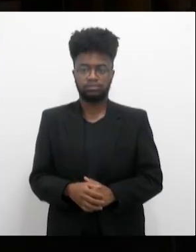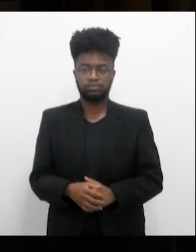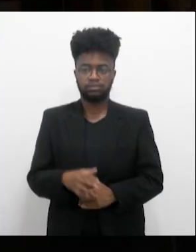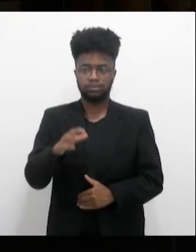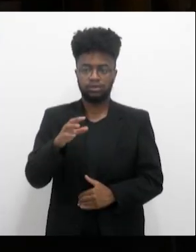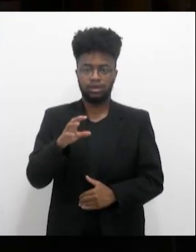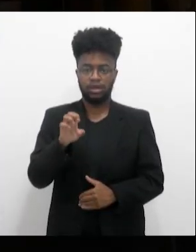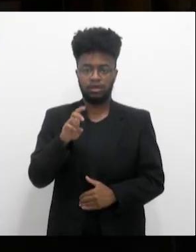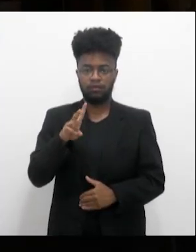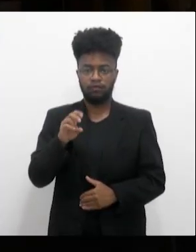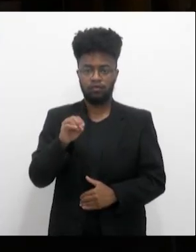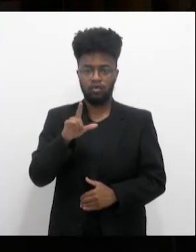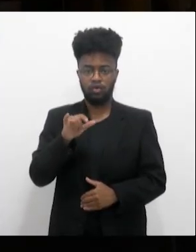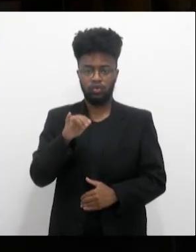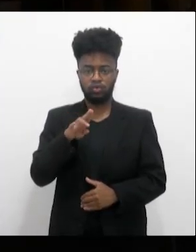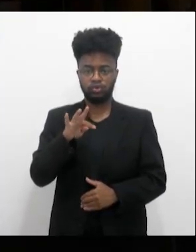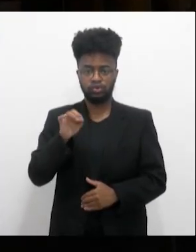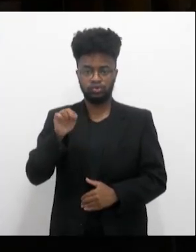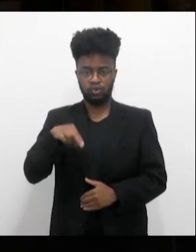Revolution,